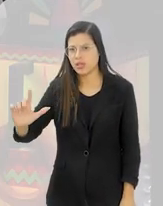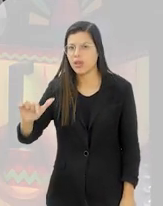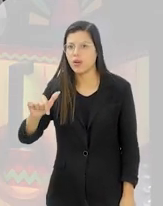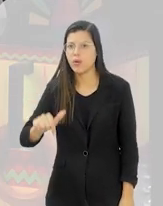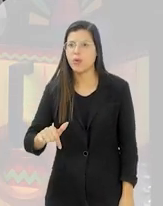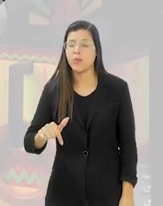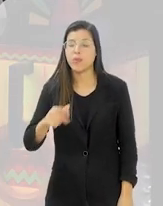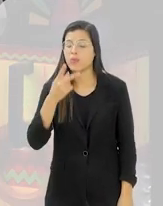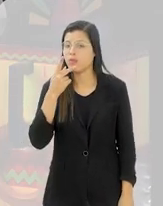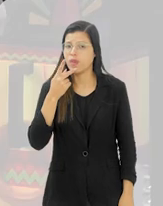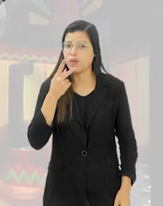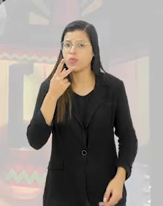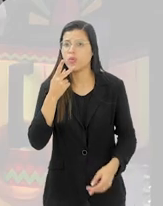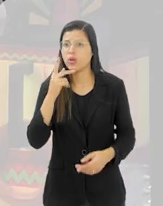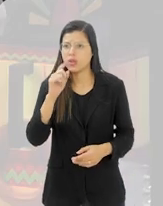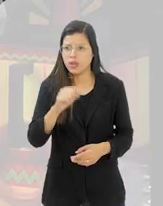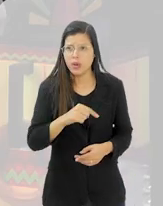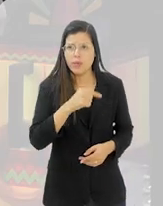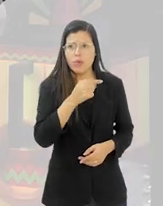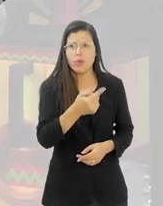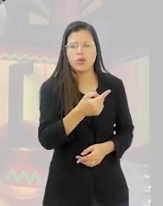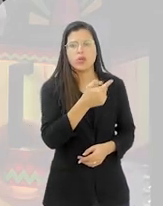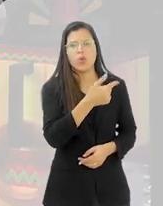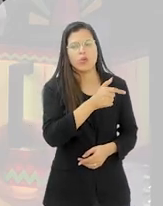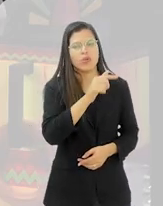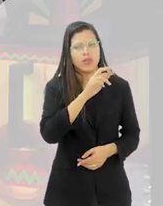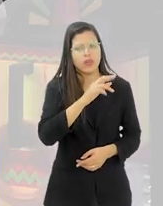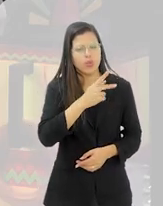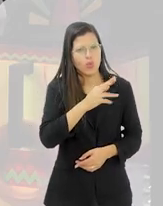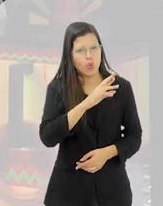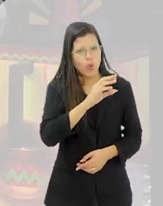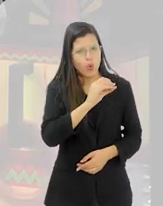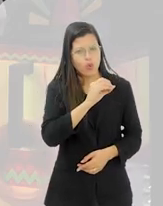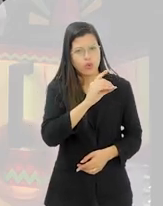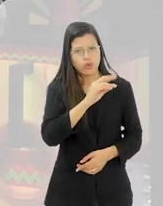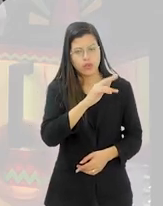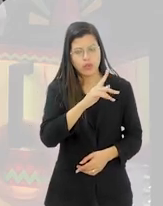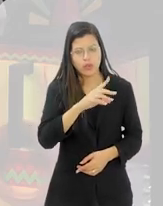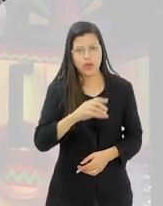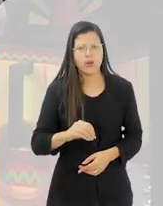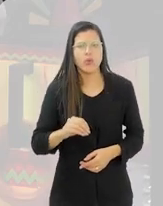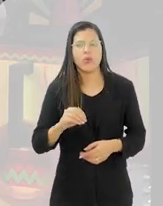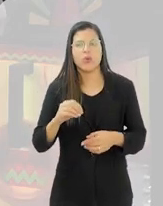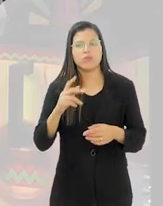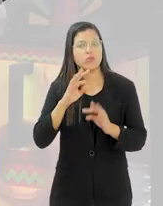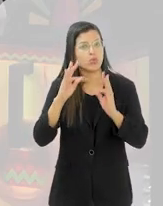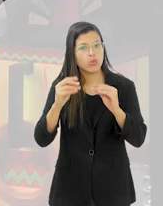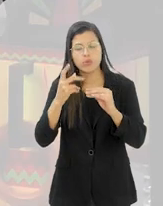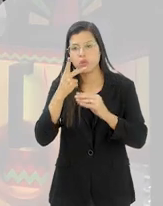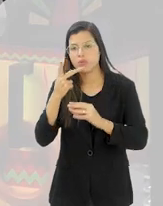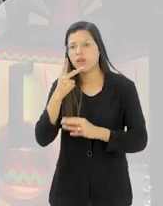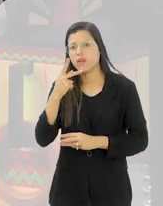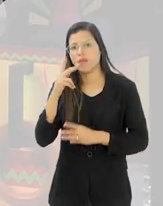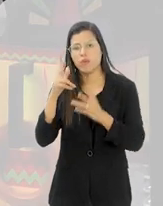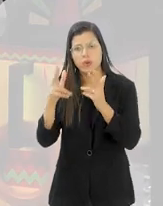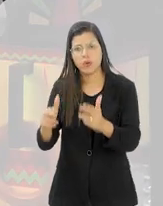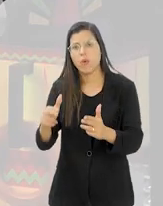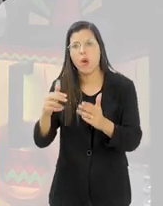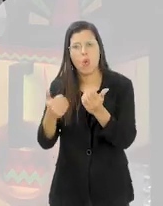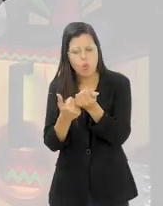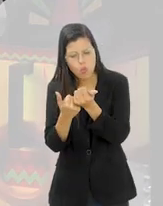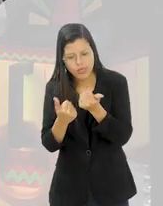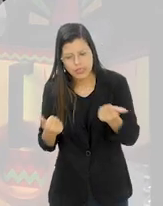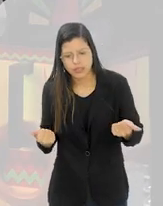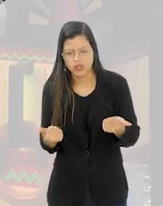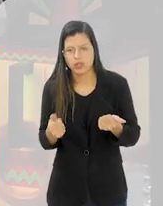talento. Ele me falou sobre isso, depois eu escutei da Priscila e do Rodrigo, escutei de outros, e todos falavam da mesma forma. Realmente, o